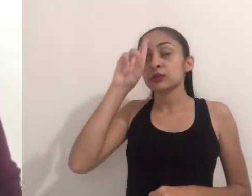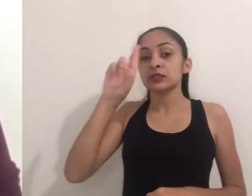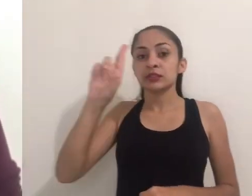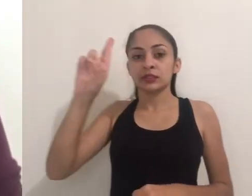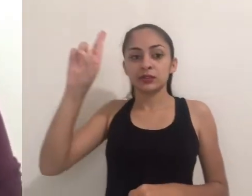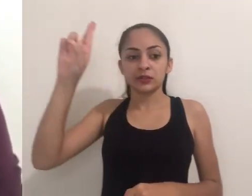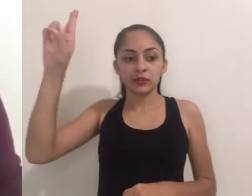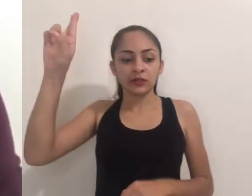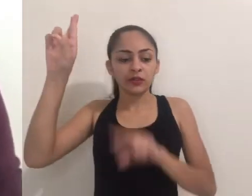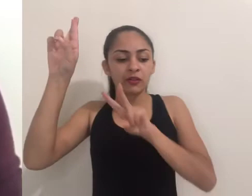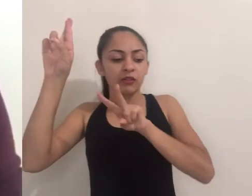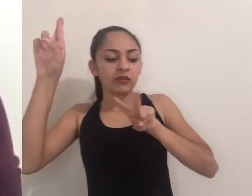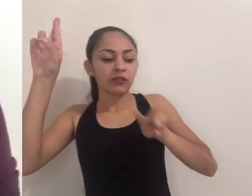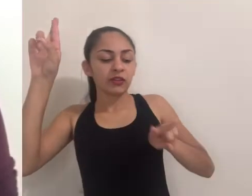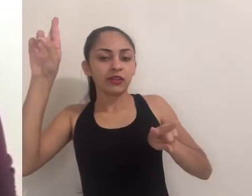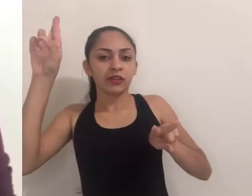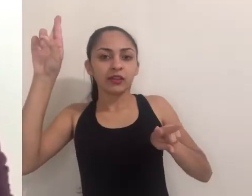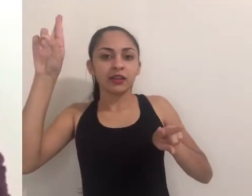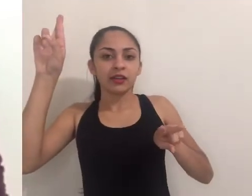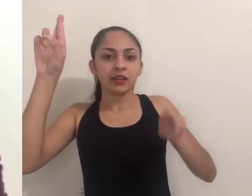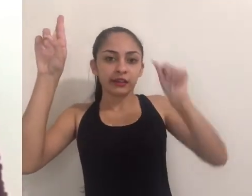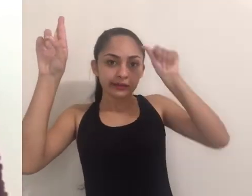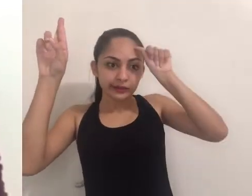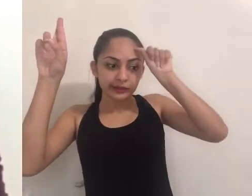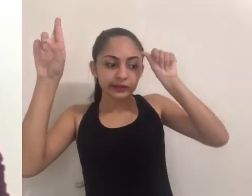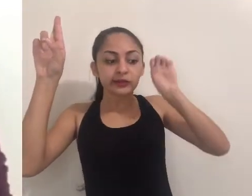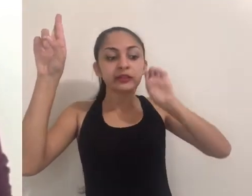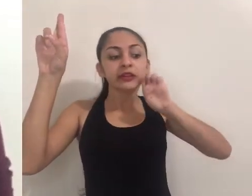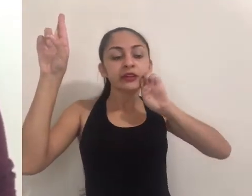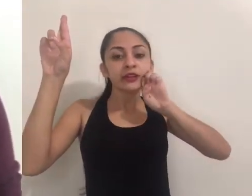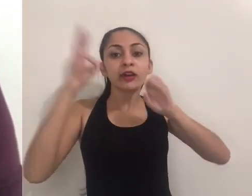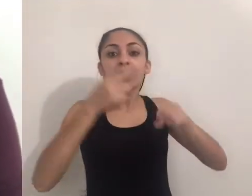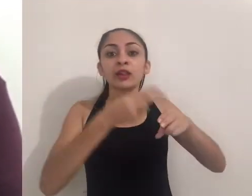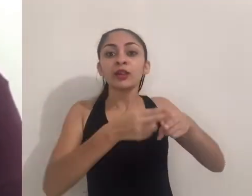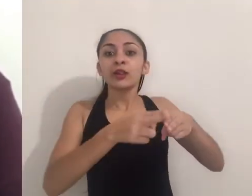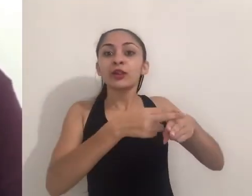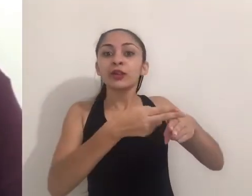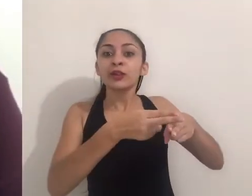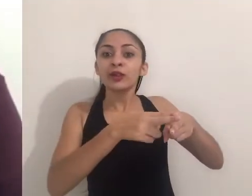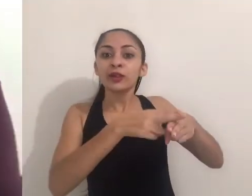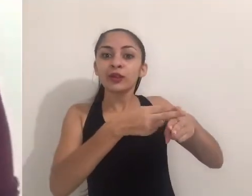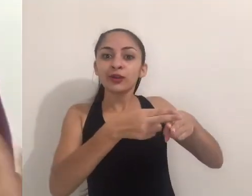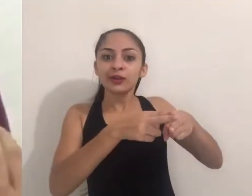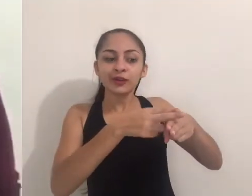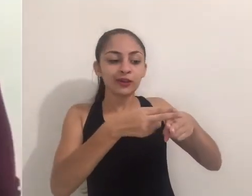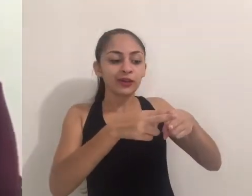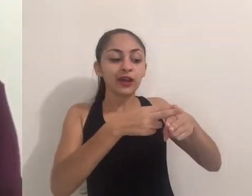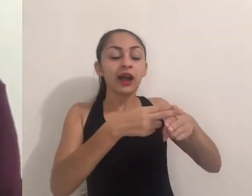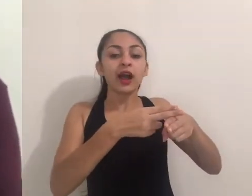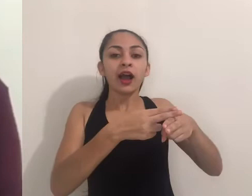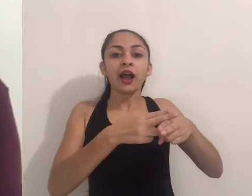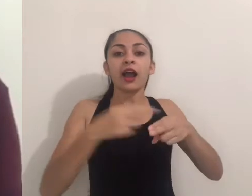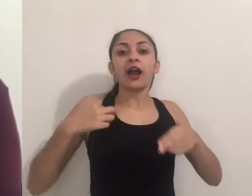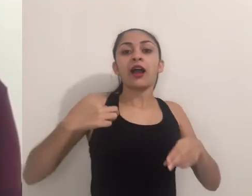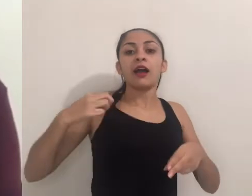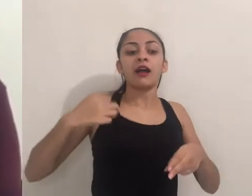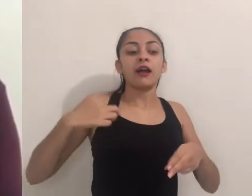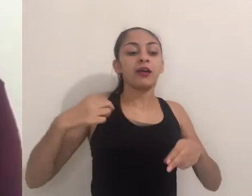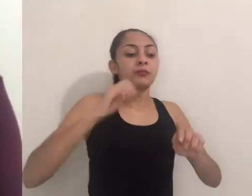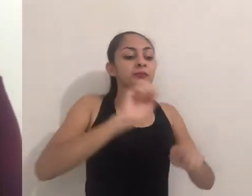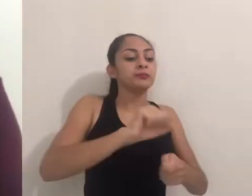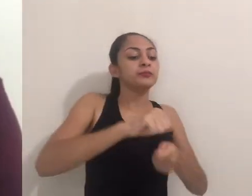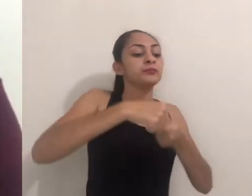o Senhor Deus vestimenta de peles para Adão e sua mulher, e os vestiu. O que é mais interessante nesse